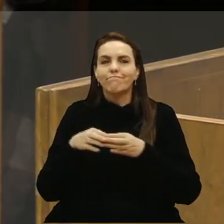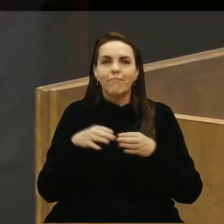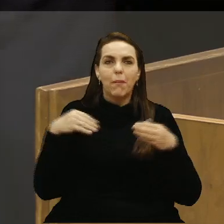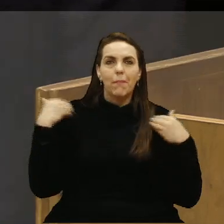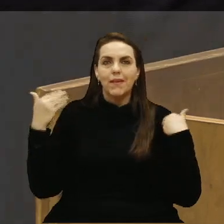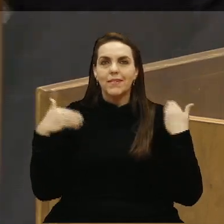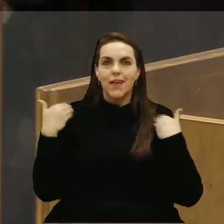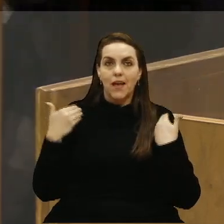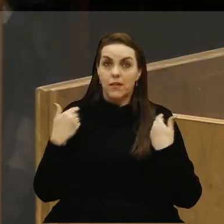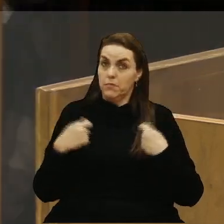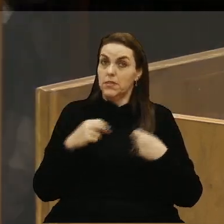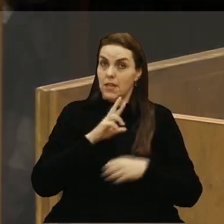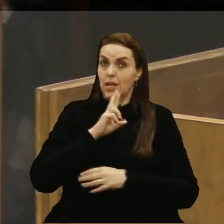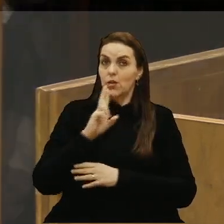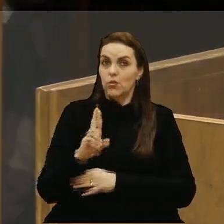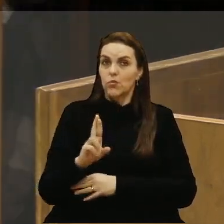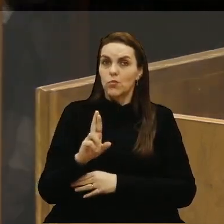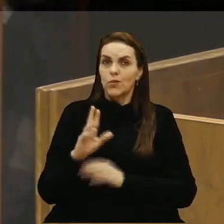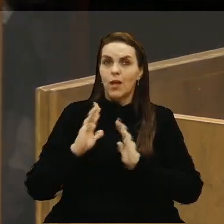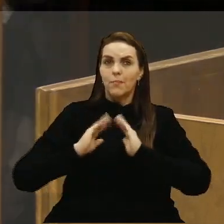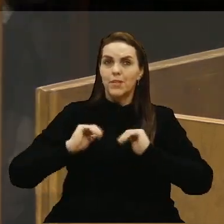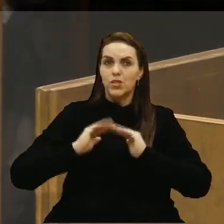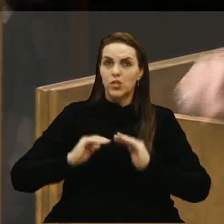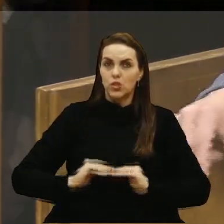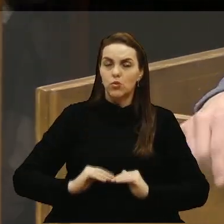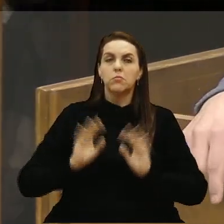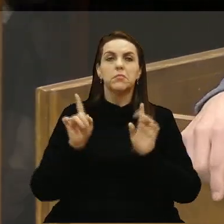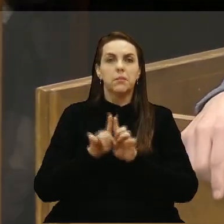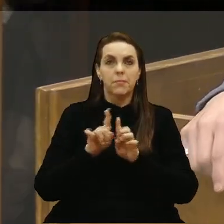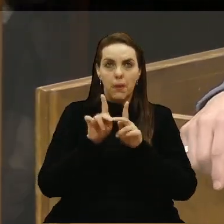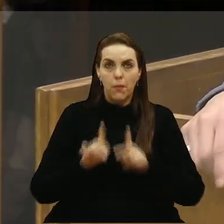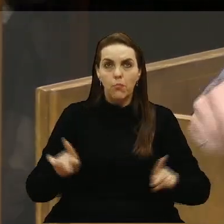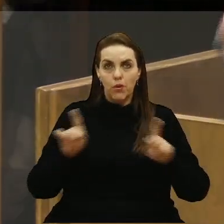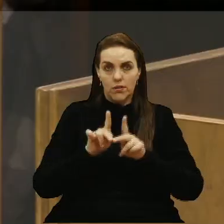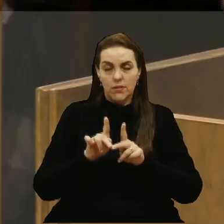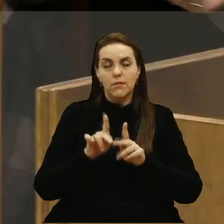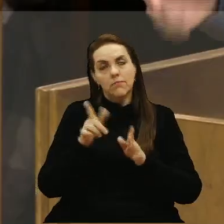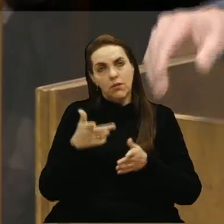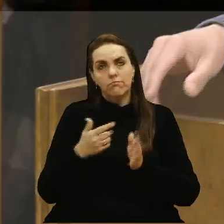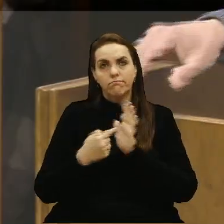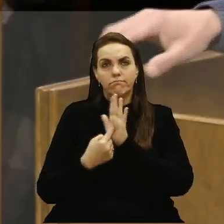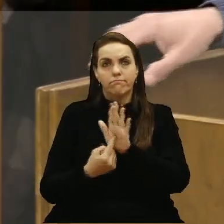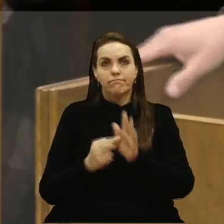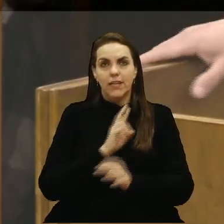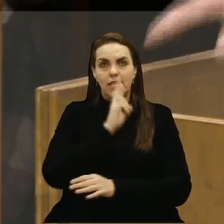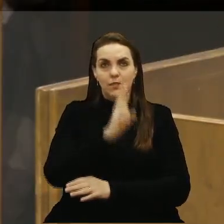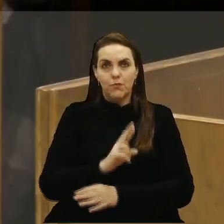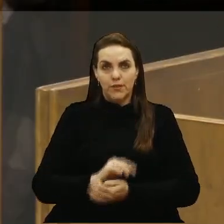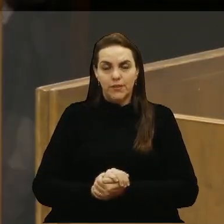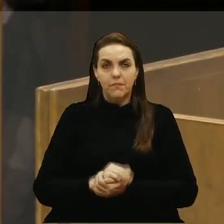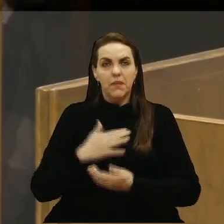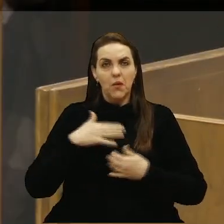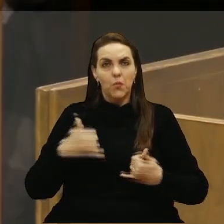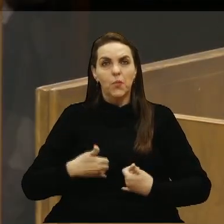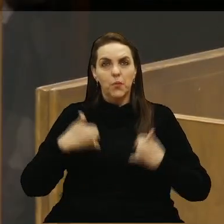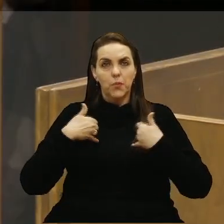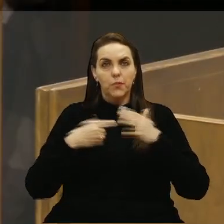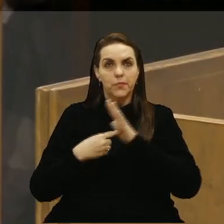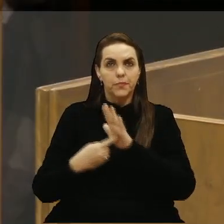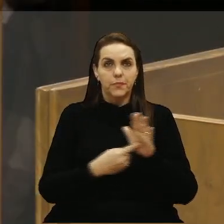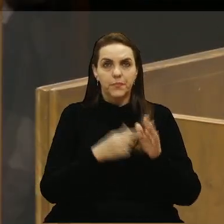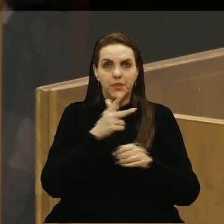dar resultado nas reivindicações, que é da população. E tenho orgulho de estar mostrando esse